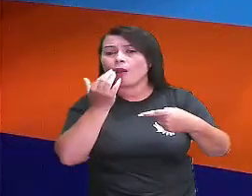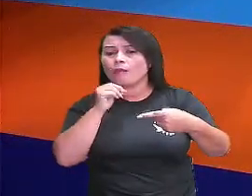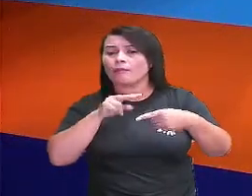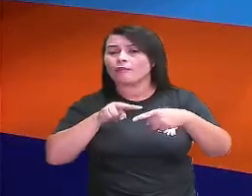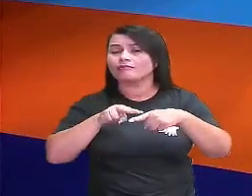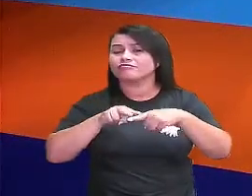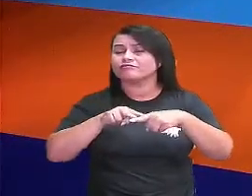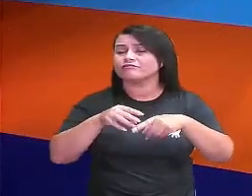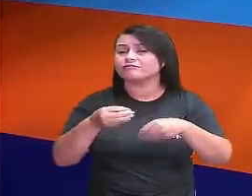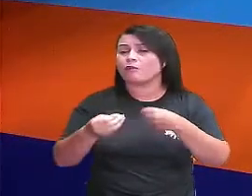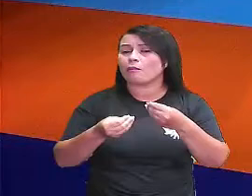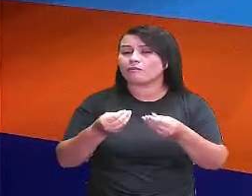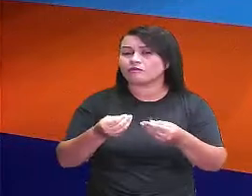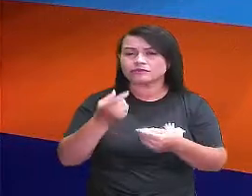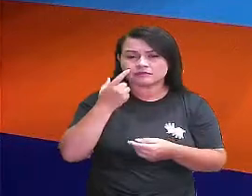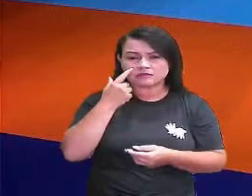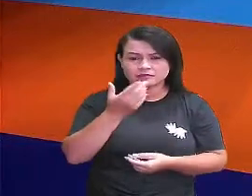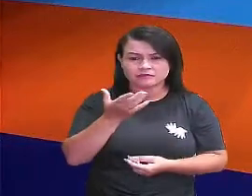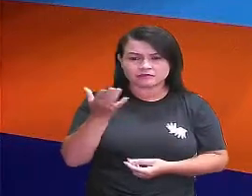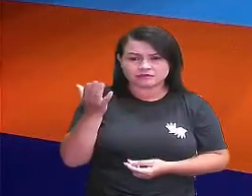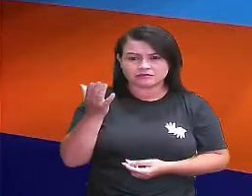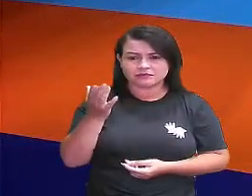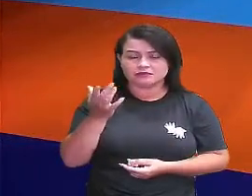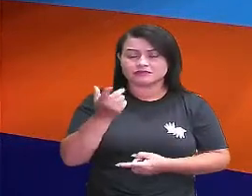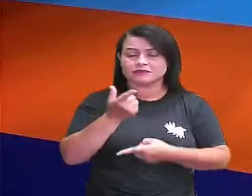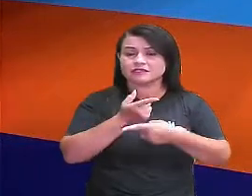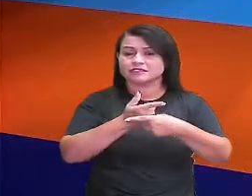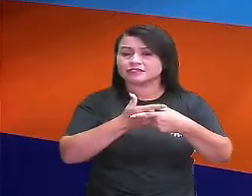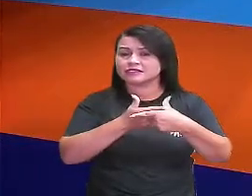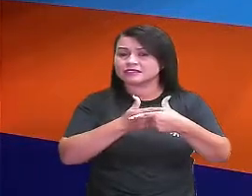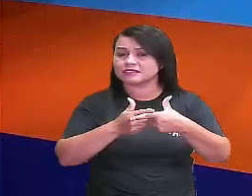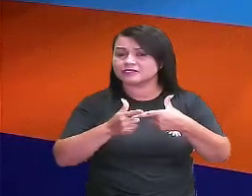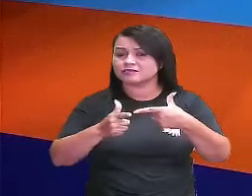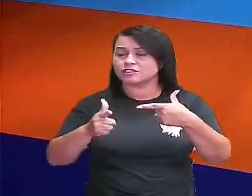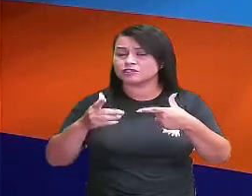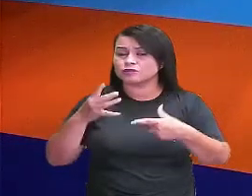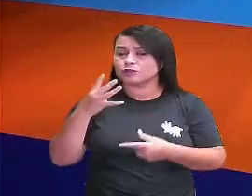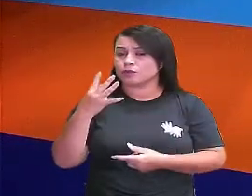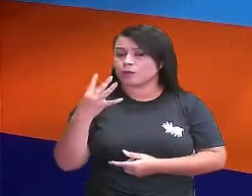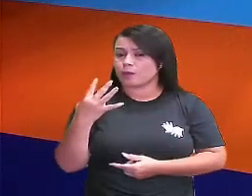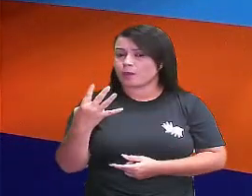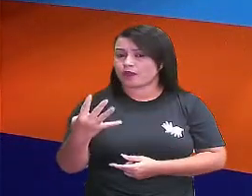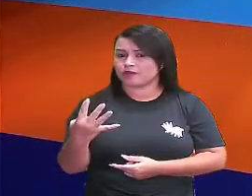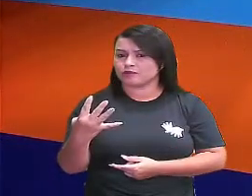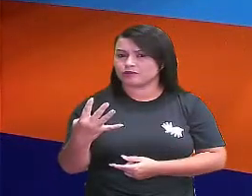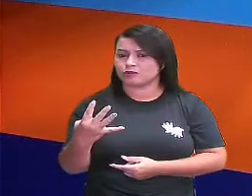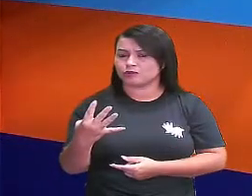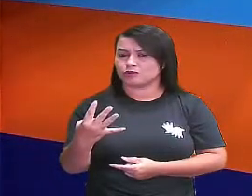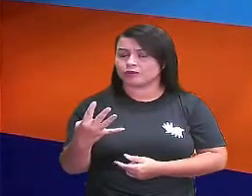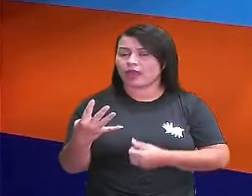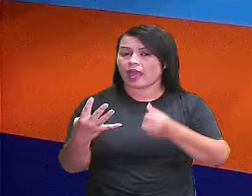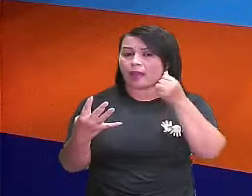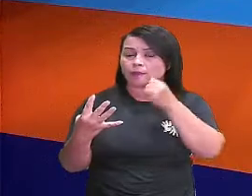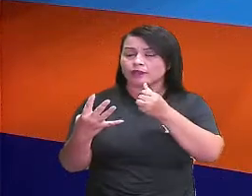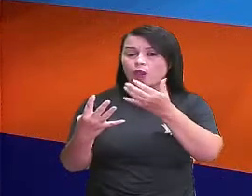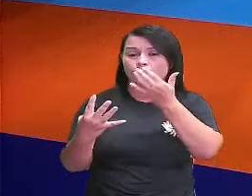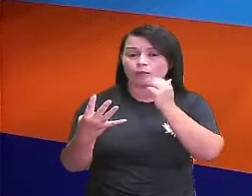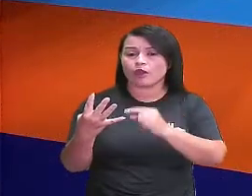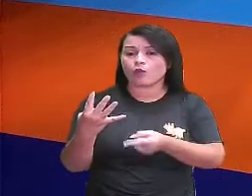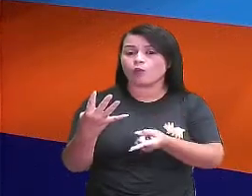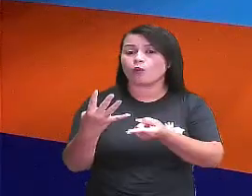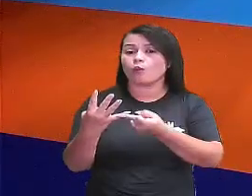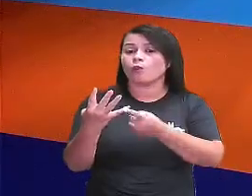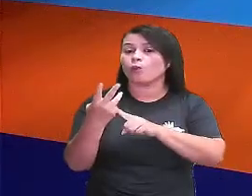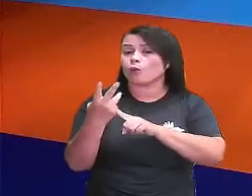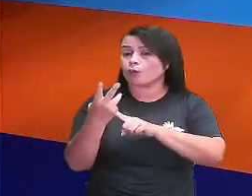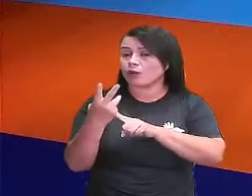Ó, gente, viu aí a palavra? Dividiu em 4. E aí ela só comeu uma. Ou